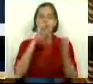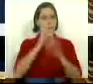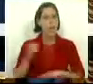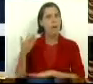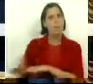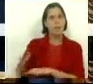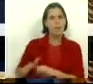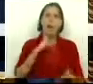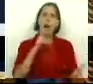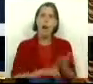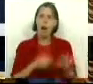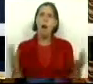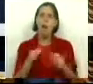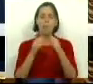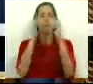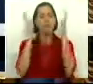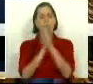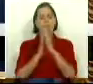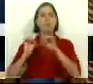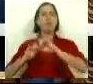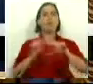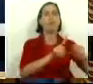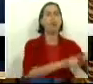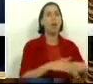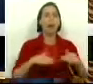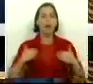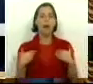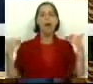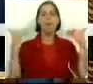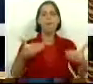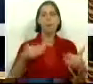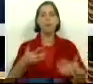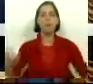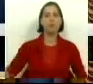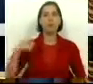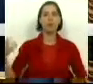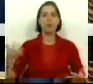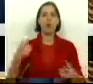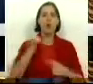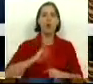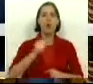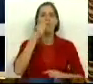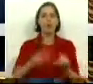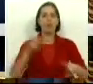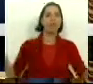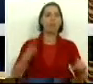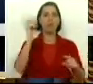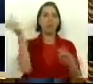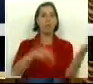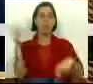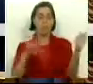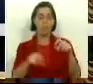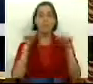ficou para trás. Toda a gente, de todos os quadrantes, se chegou à frente e se insurgiu contra as injustiças que